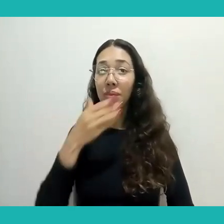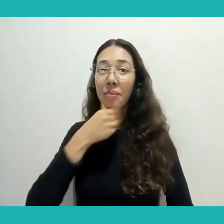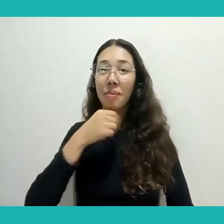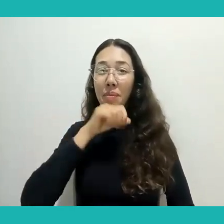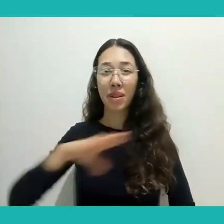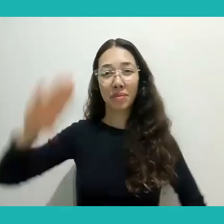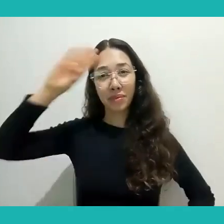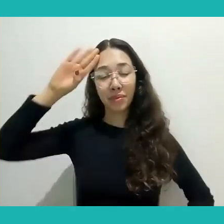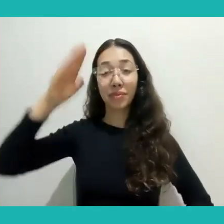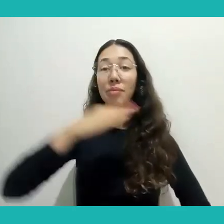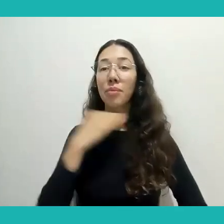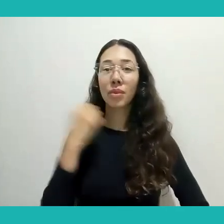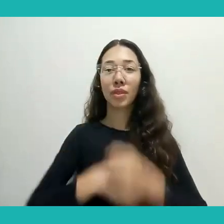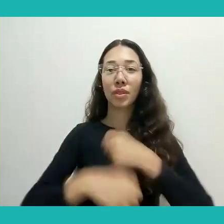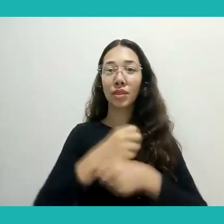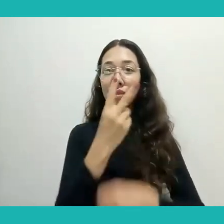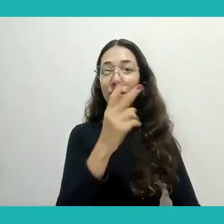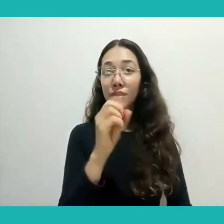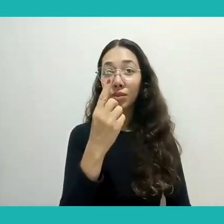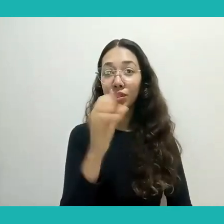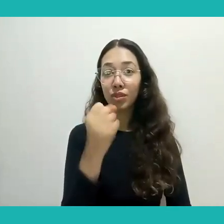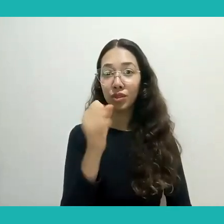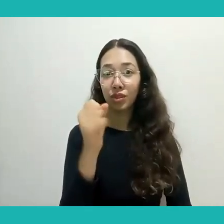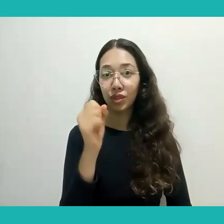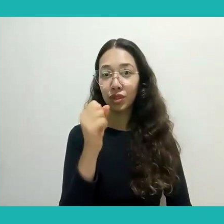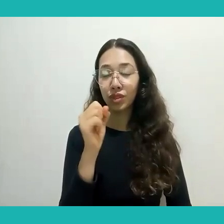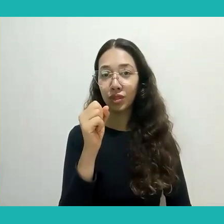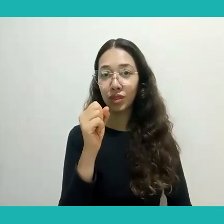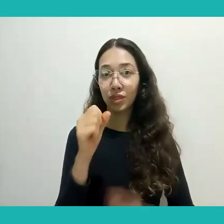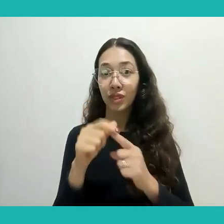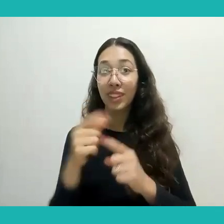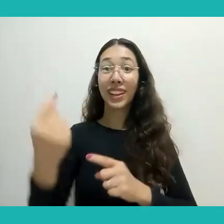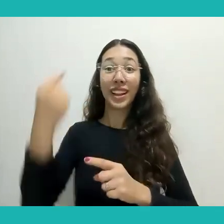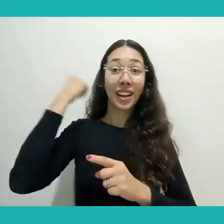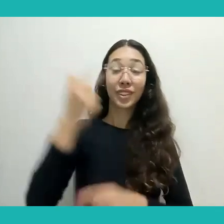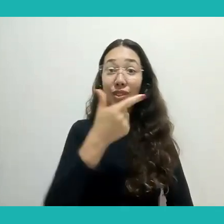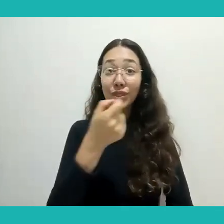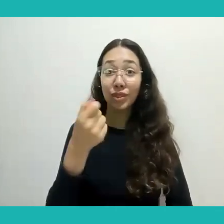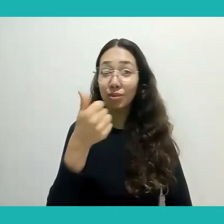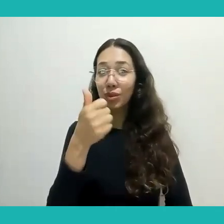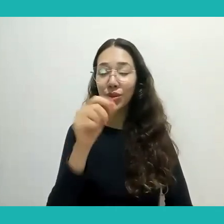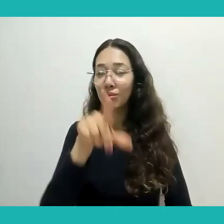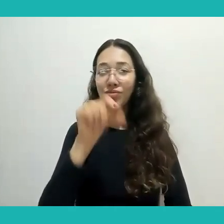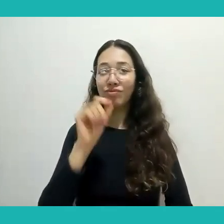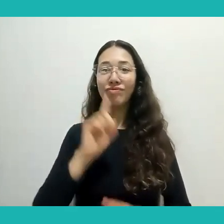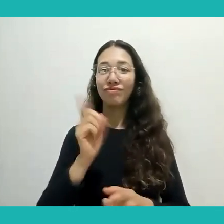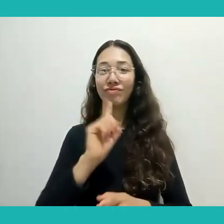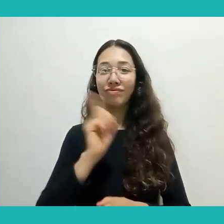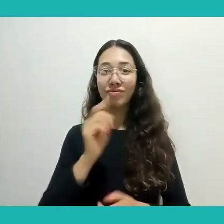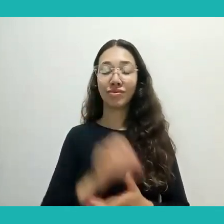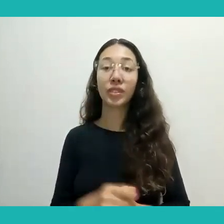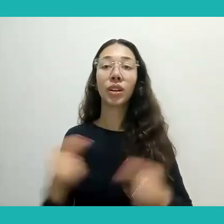falecida em 2018 e não optante em 2001. Esse benefício ele vai ser